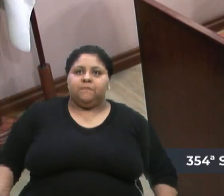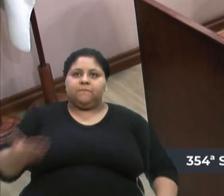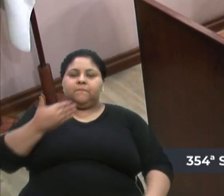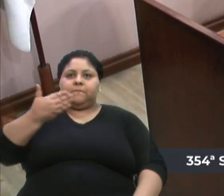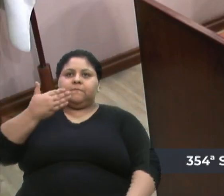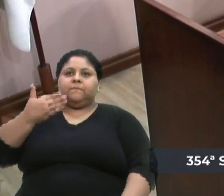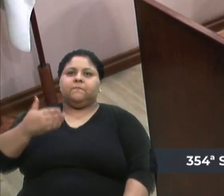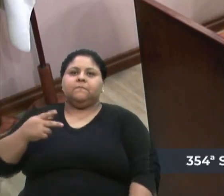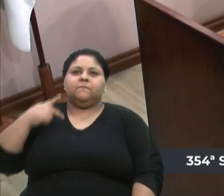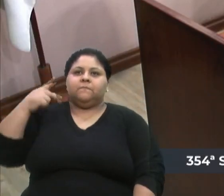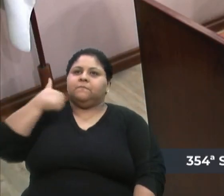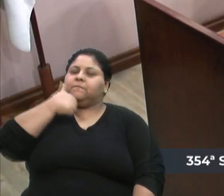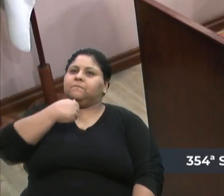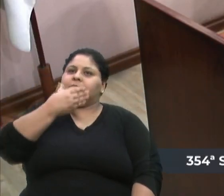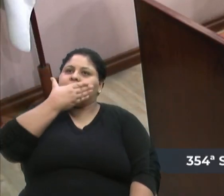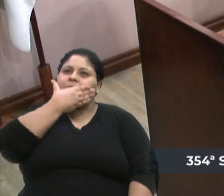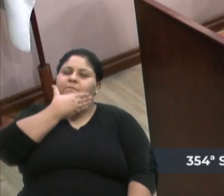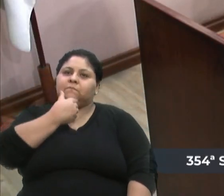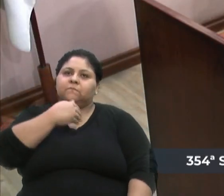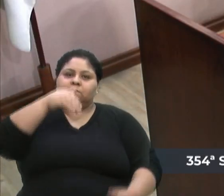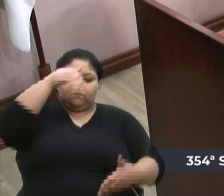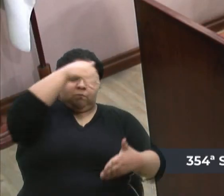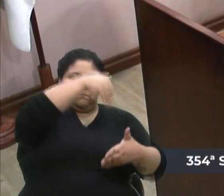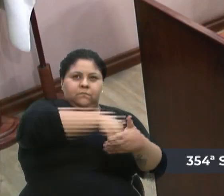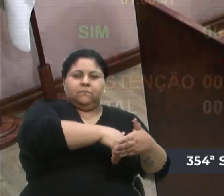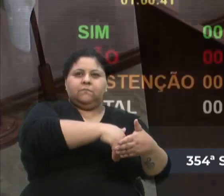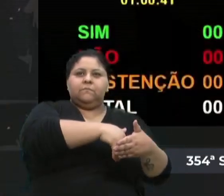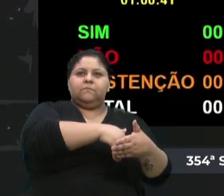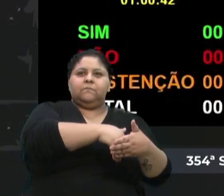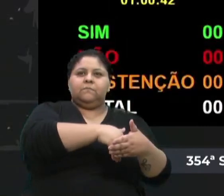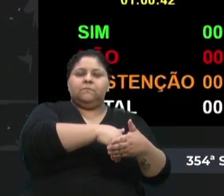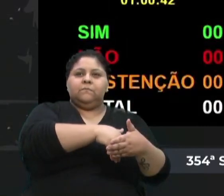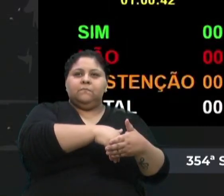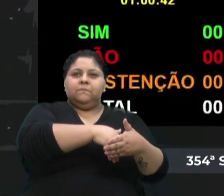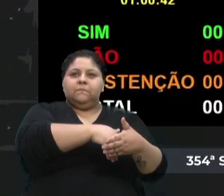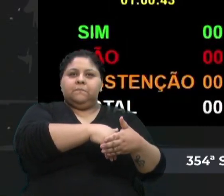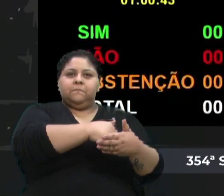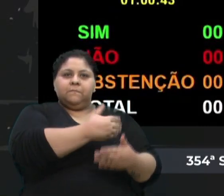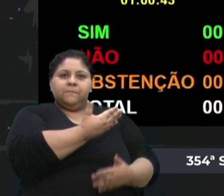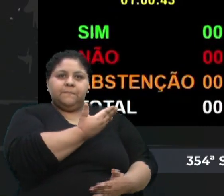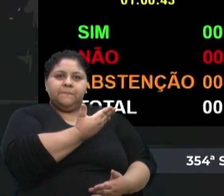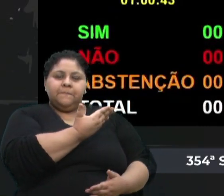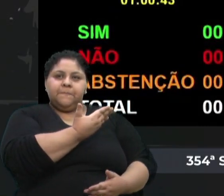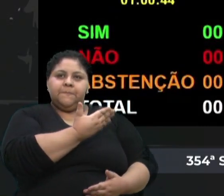as vereadoras e vereadores que registrem seus votos. Estela Balardim.